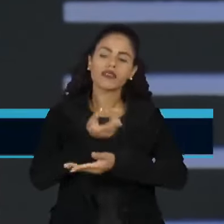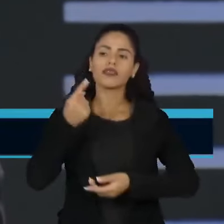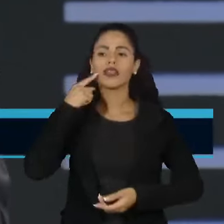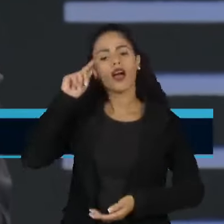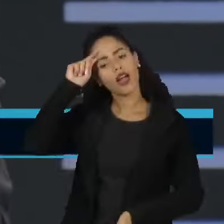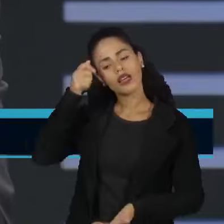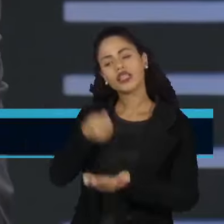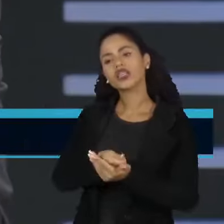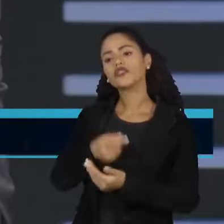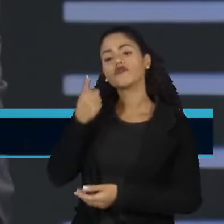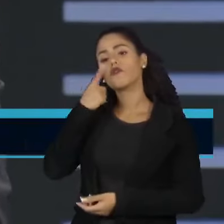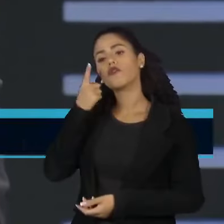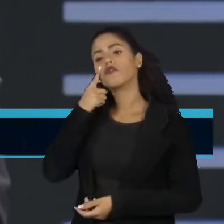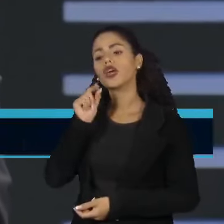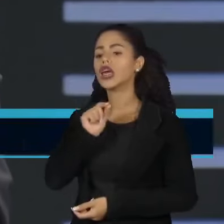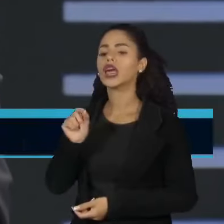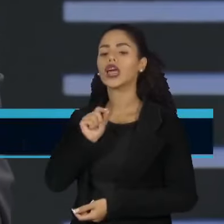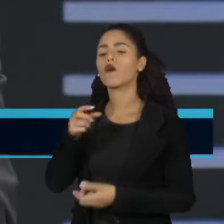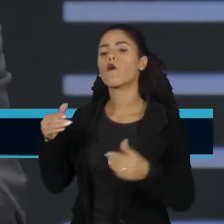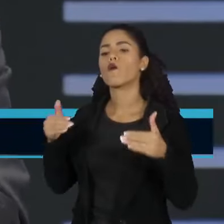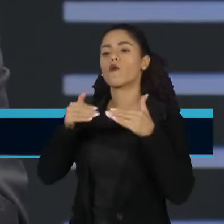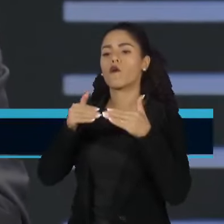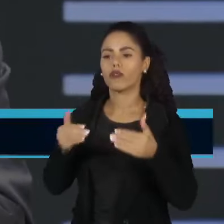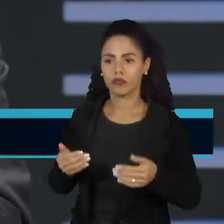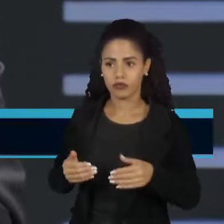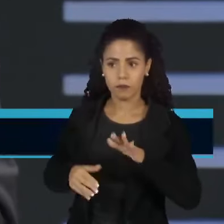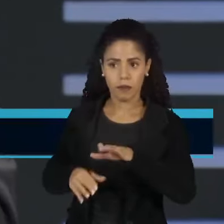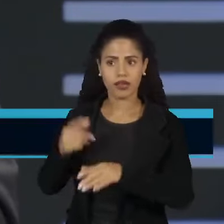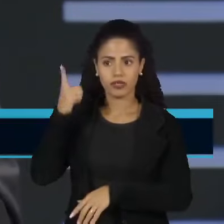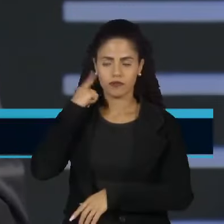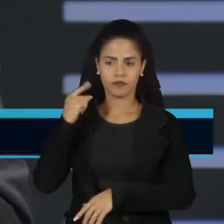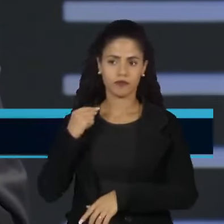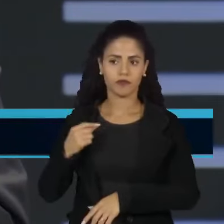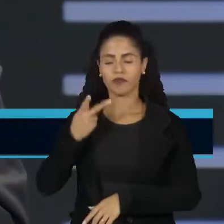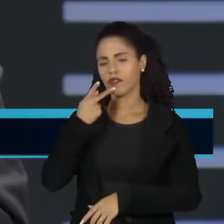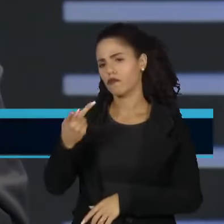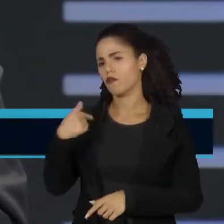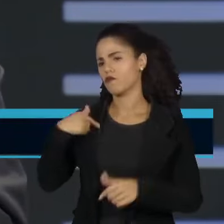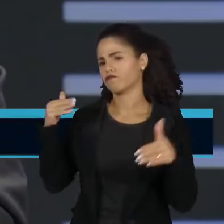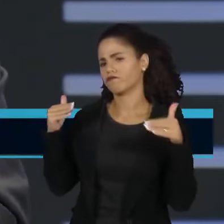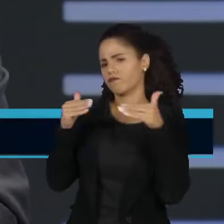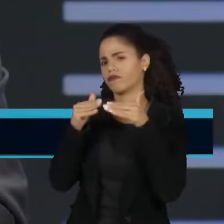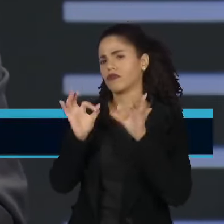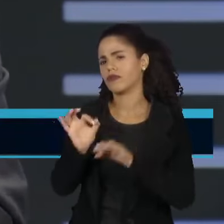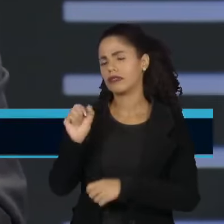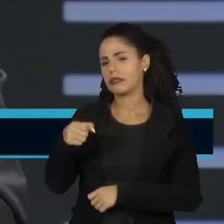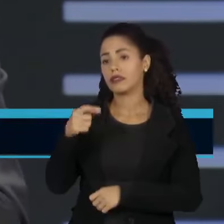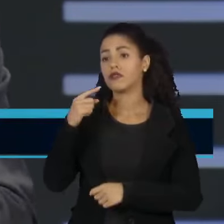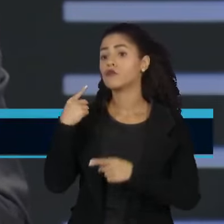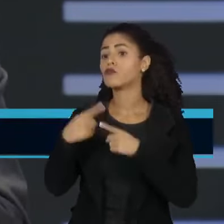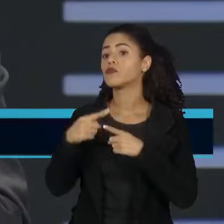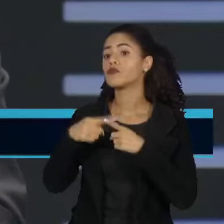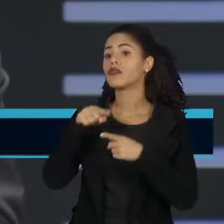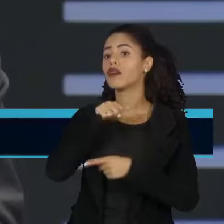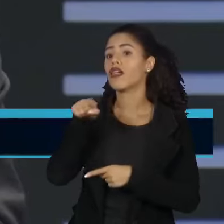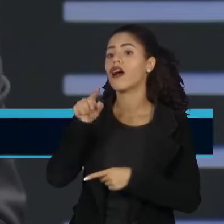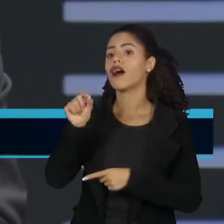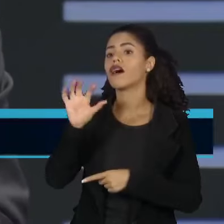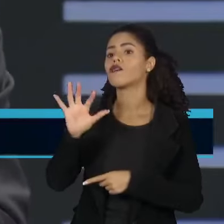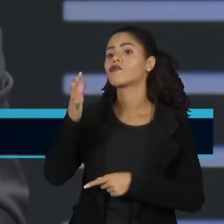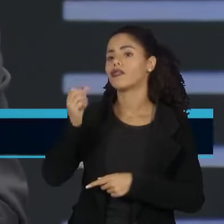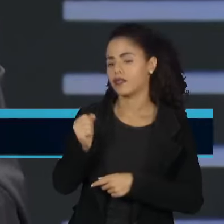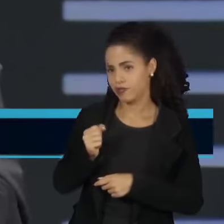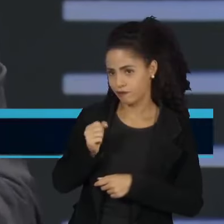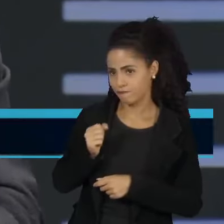decide sobre essa posição comum. Né? Agora, o que a Juliana colocou é o fato. O Lula está com um encalacramento para